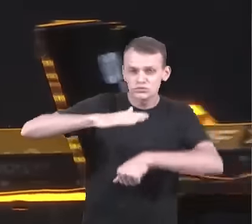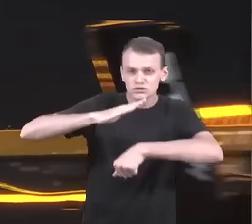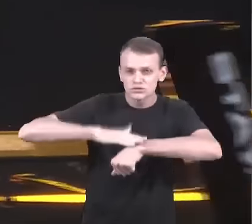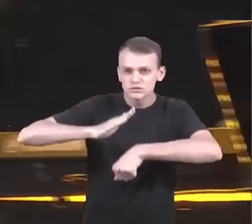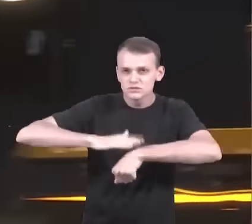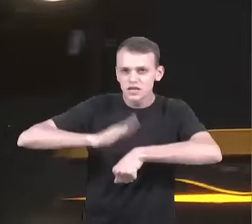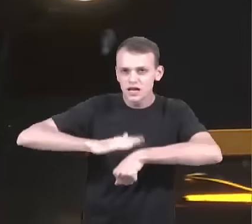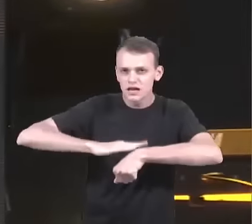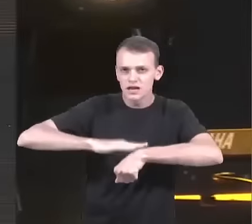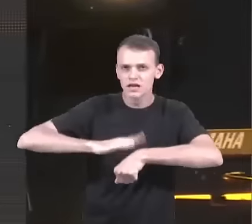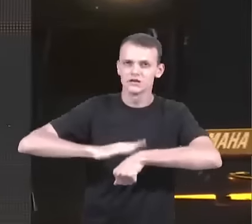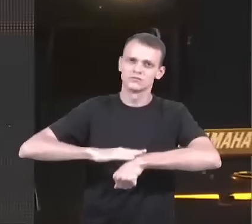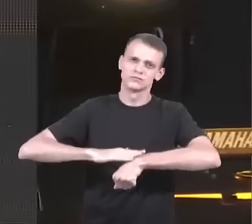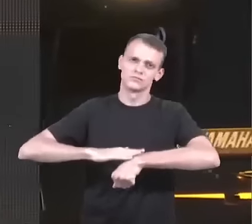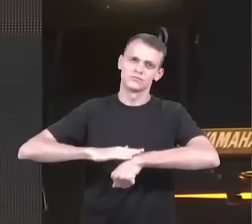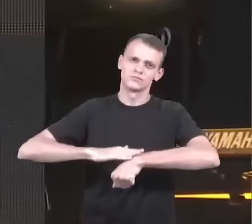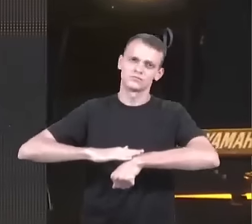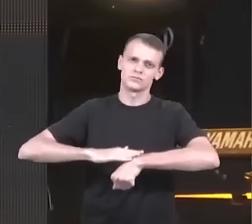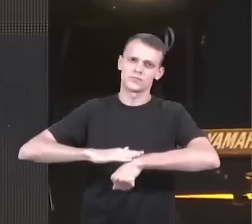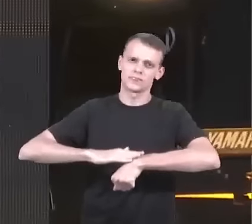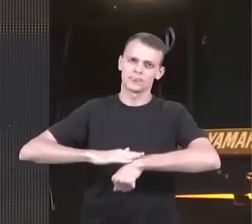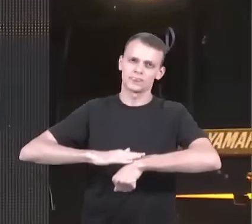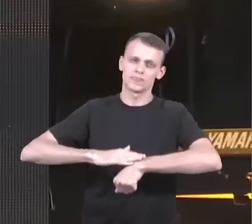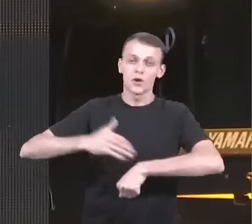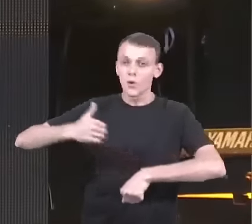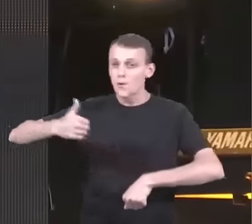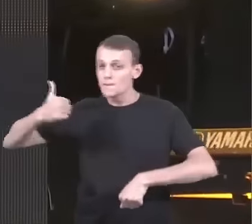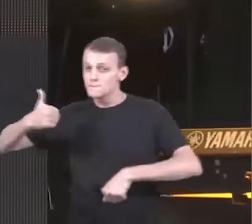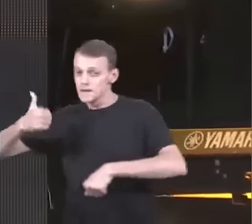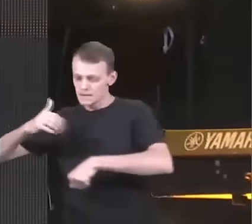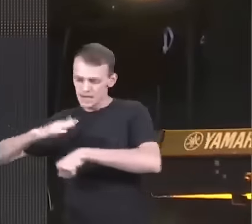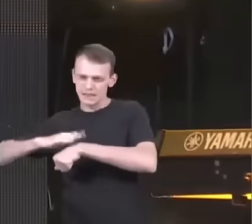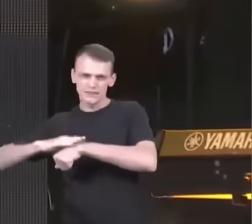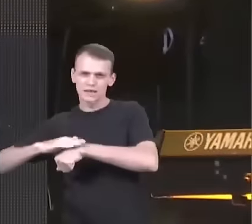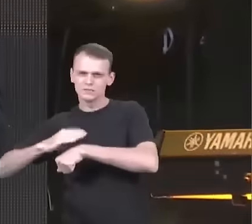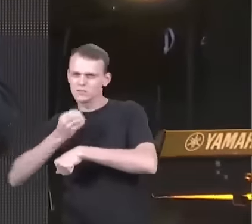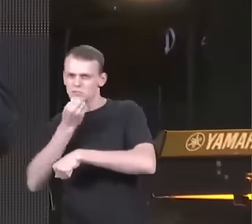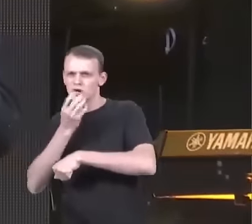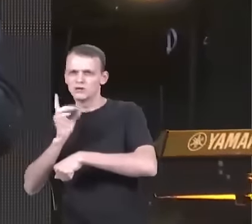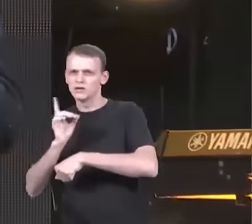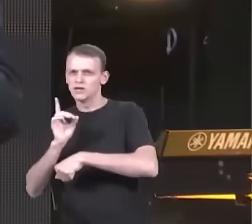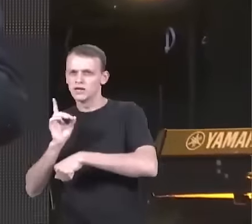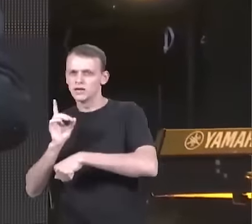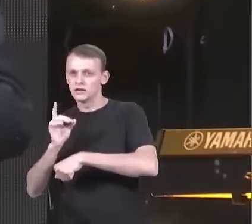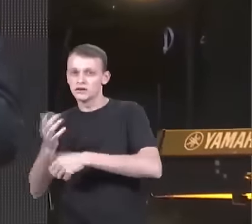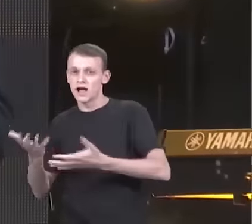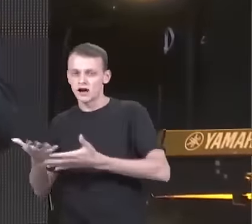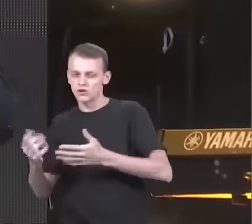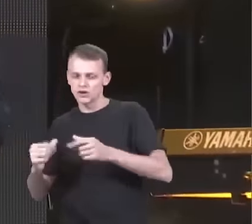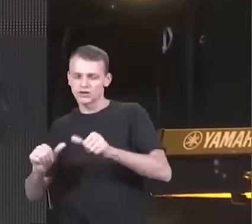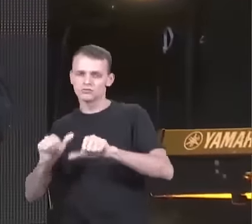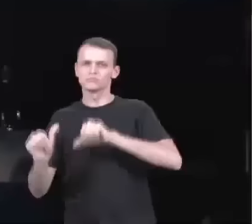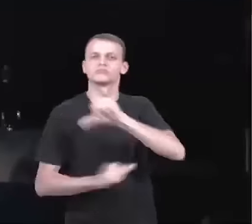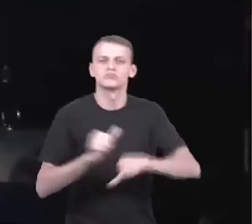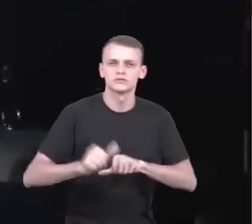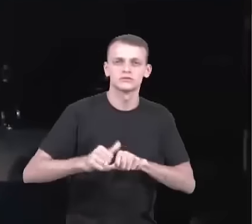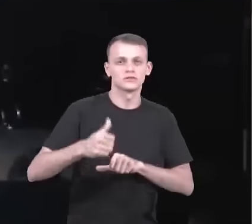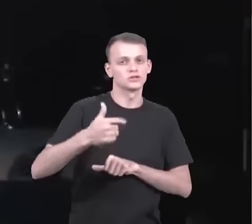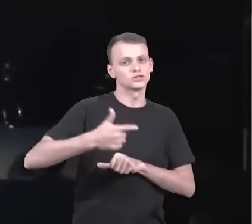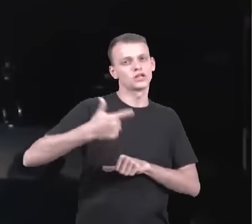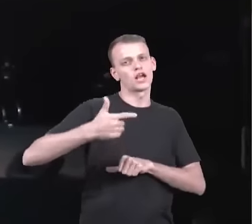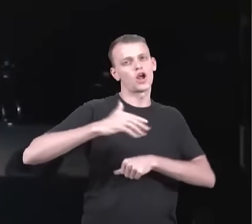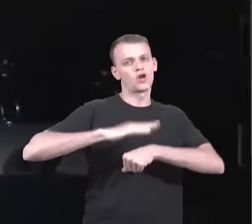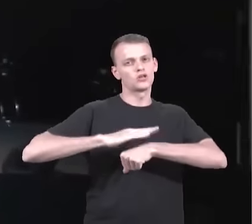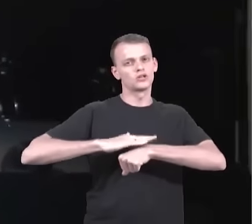tempo desse jogo. Talvez o primeiro tempo não foi bom. Vamos aos vestiários nesses próximos